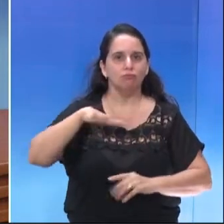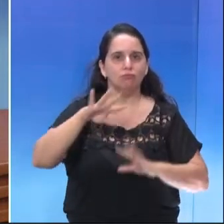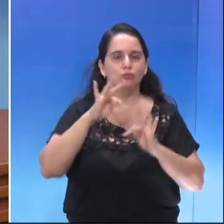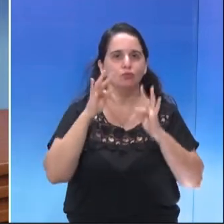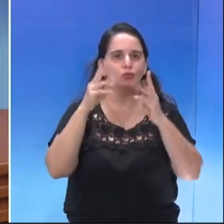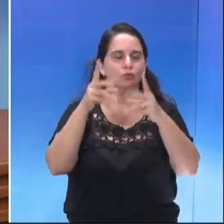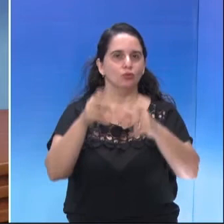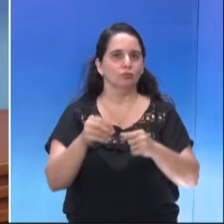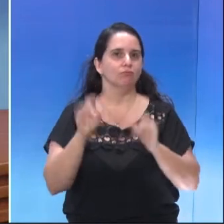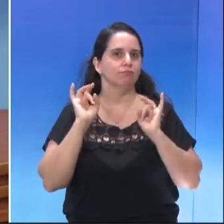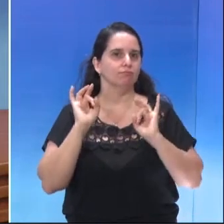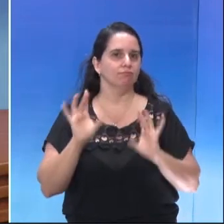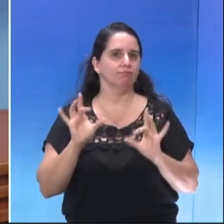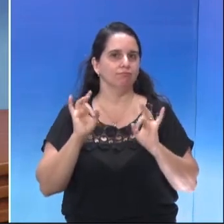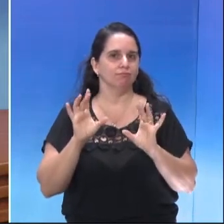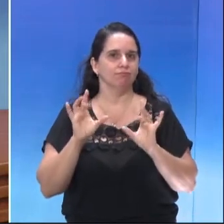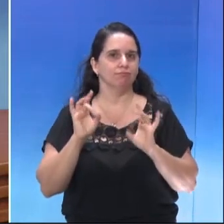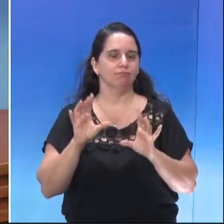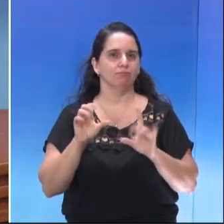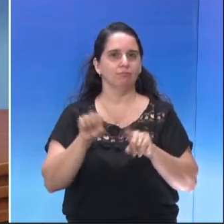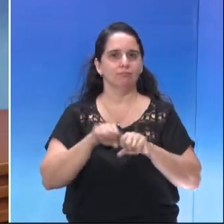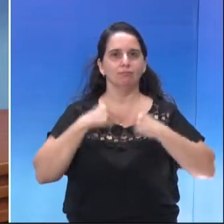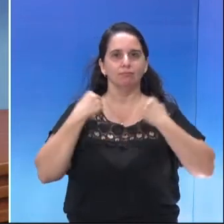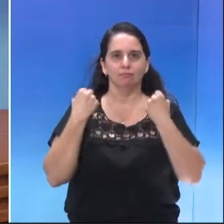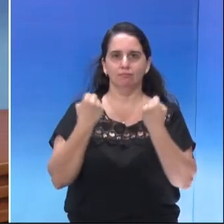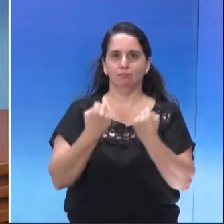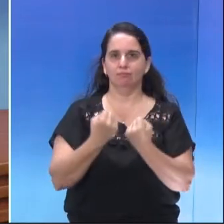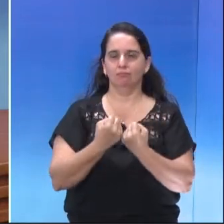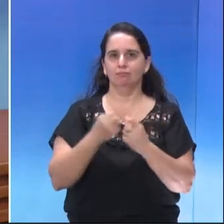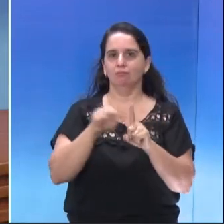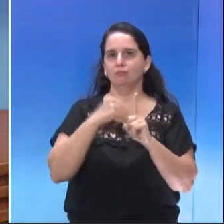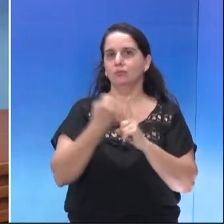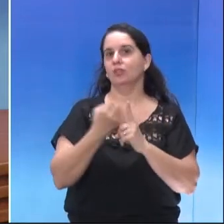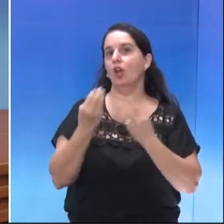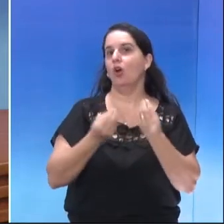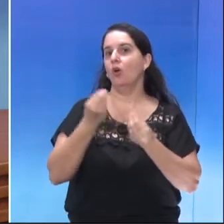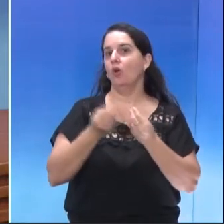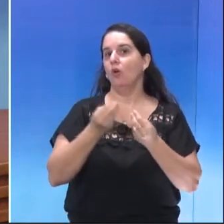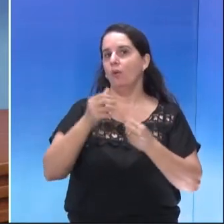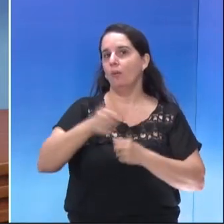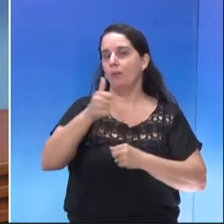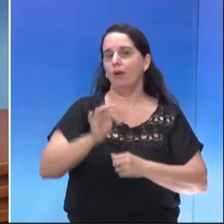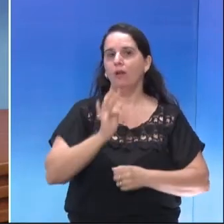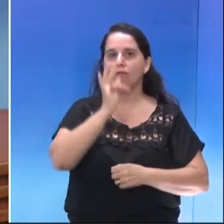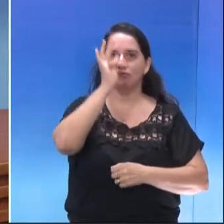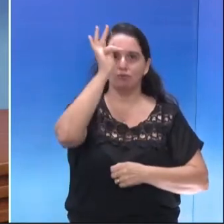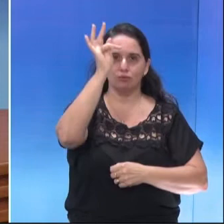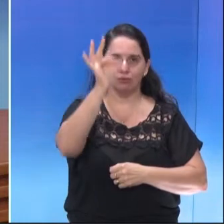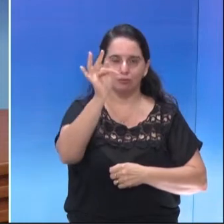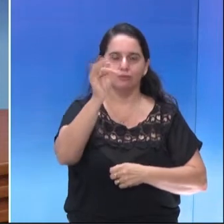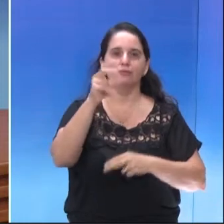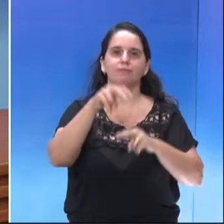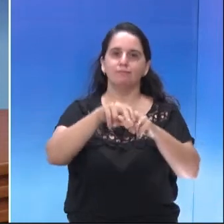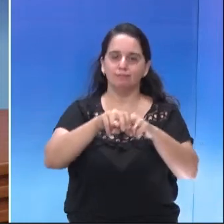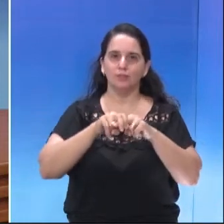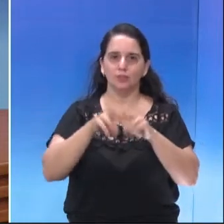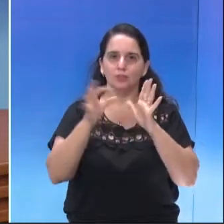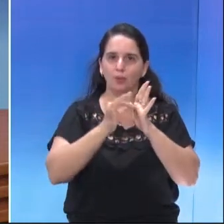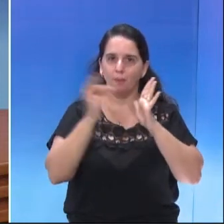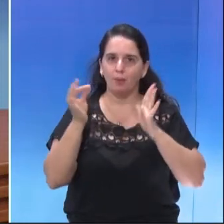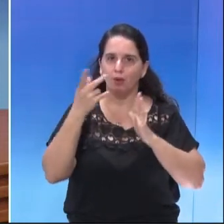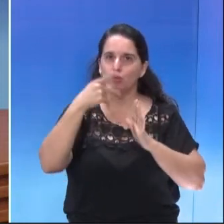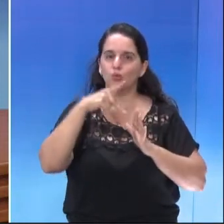e principalmente da sociedade como ela deveria ser. Então a intervenção ela vem exatamente relacionada